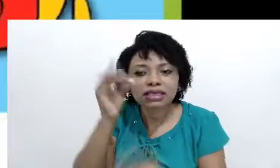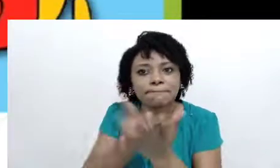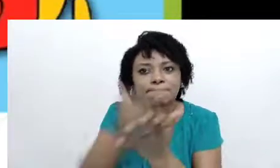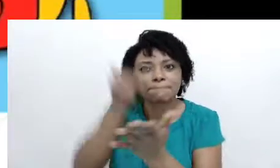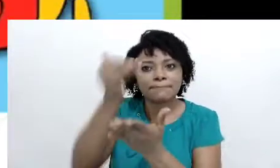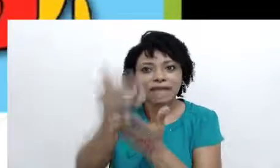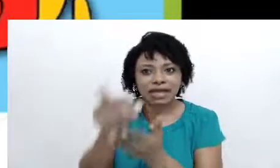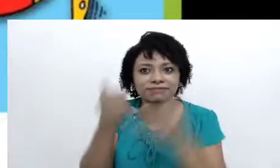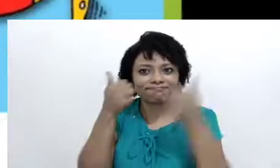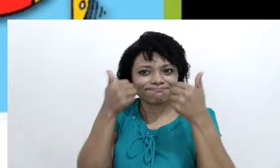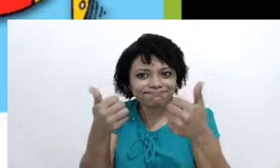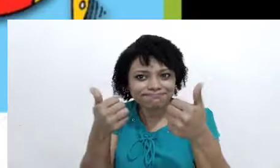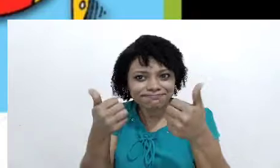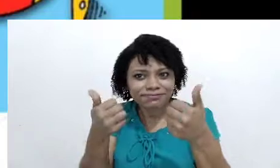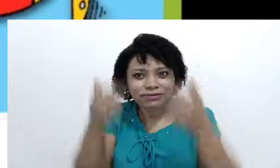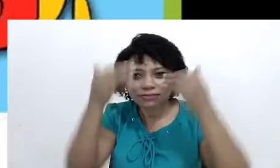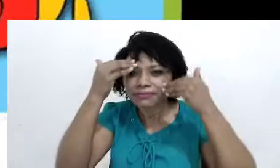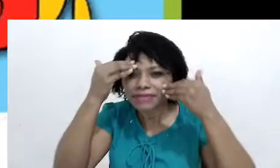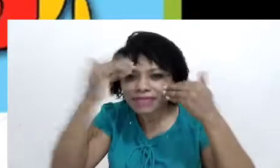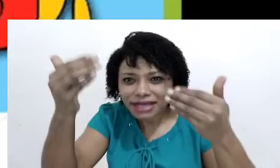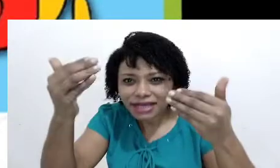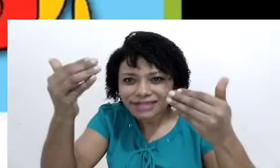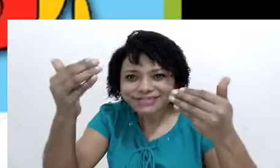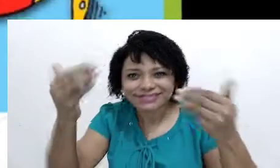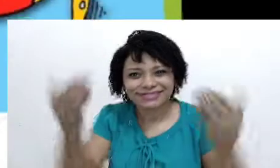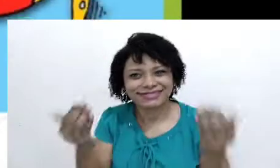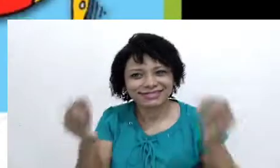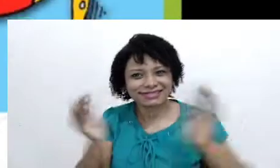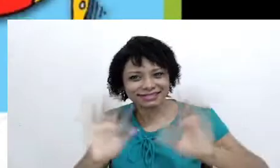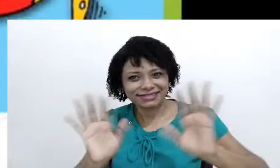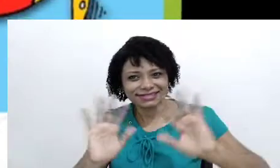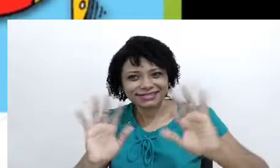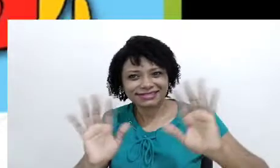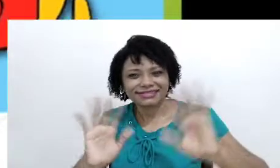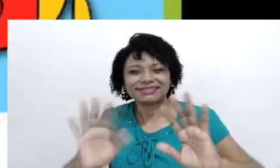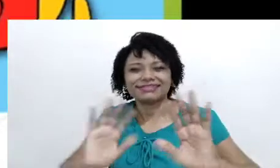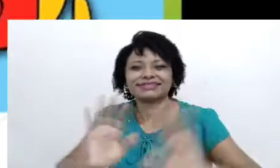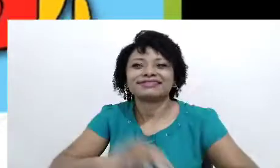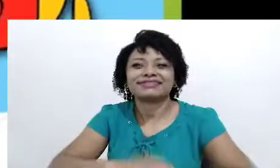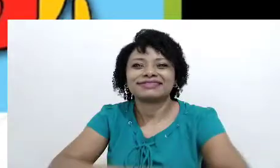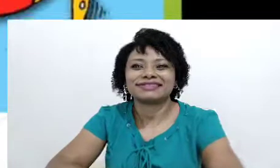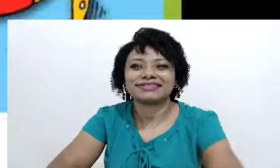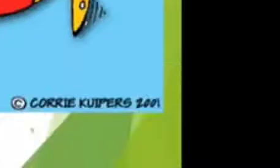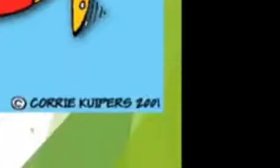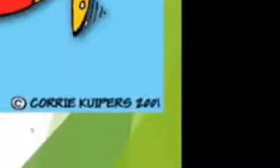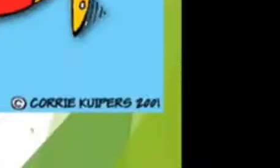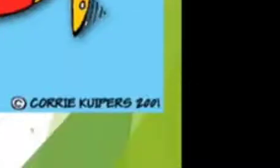a parte de leis de Newton. No mais, obrigado a todos.